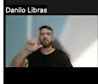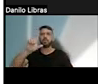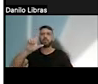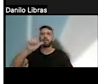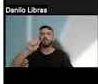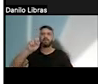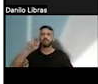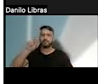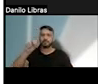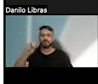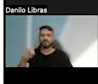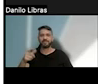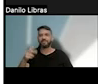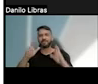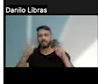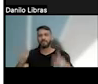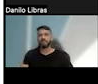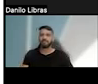nada, não faz diferença?